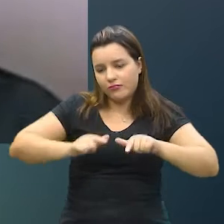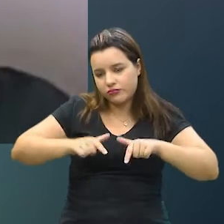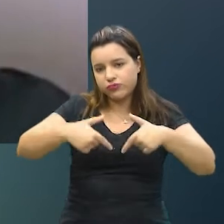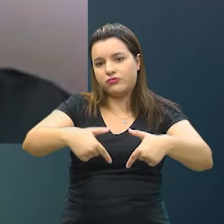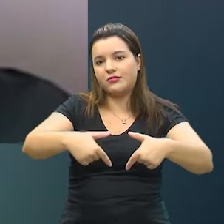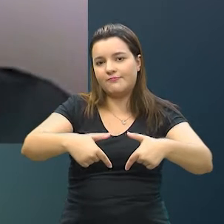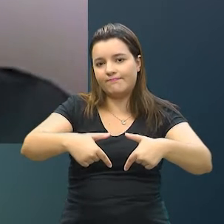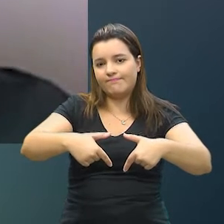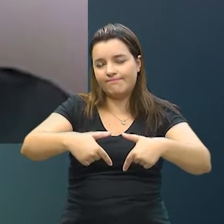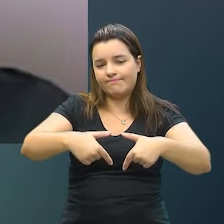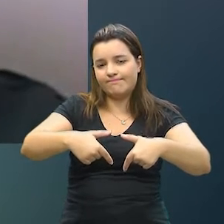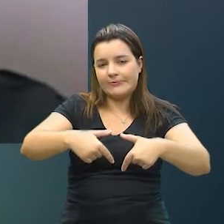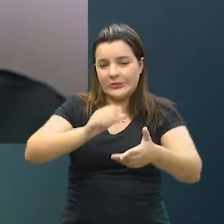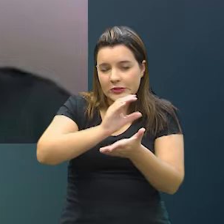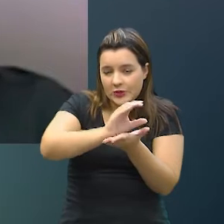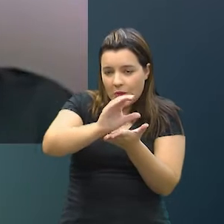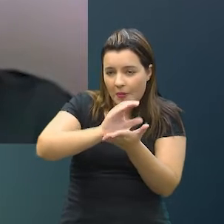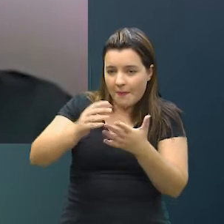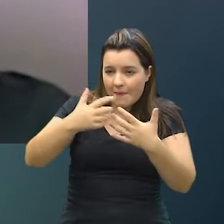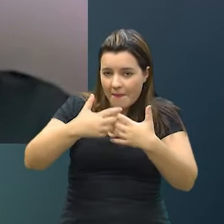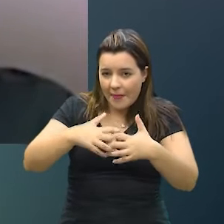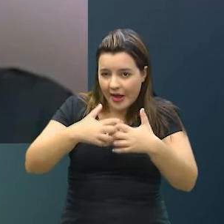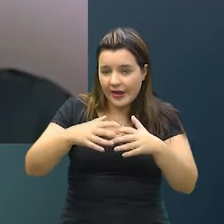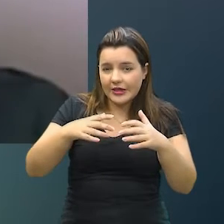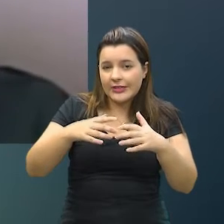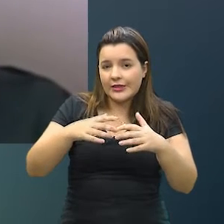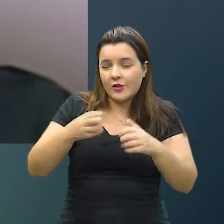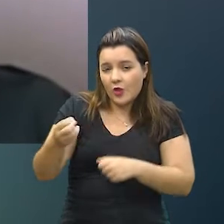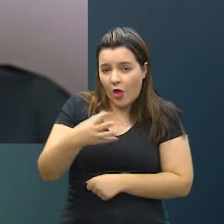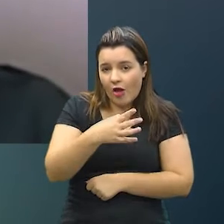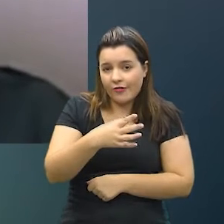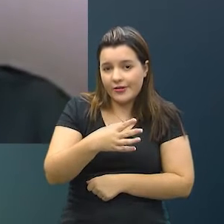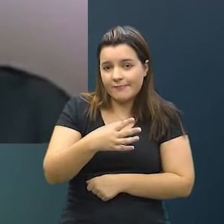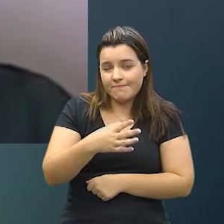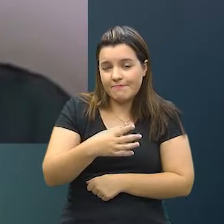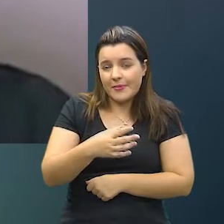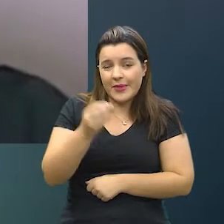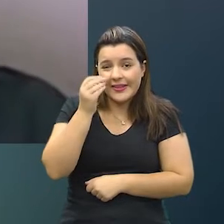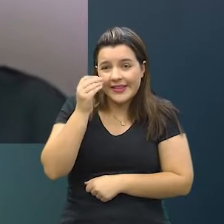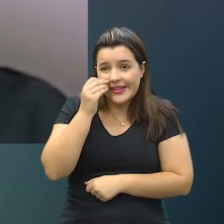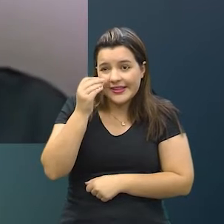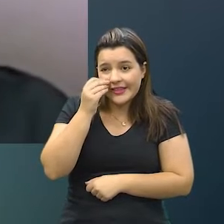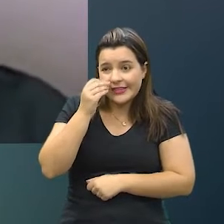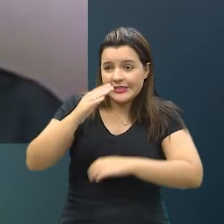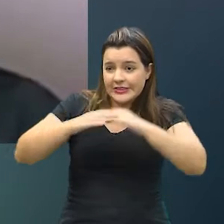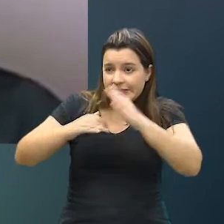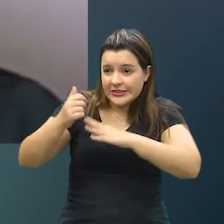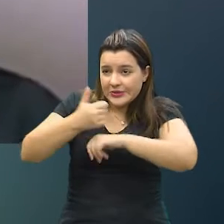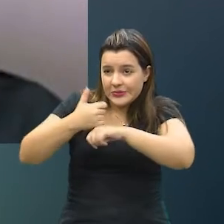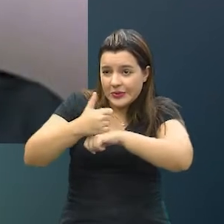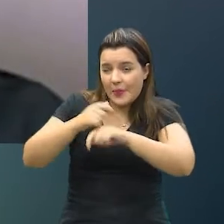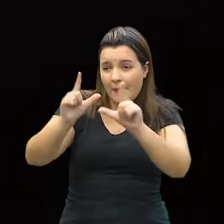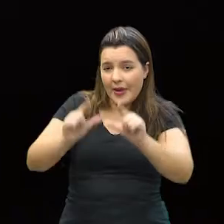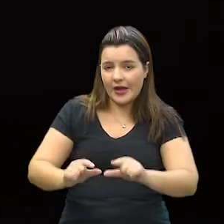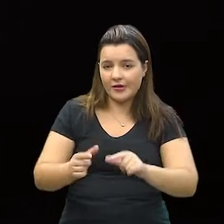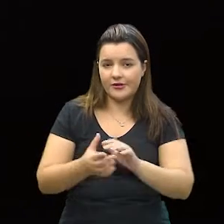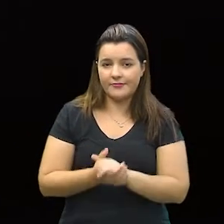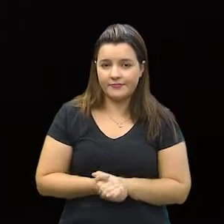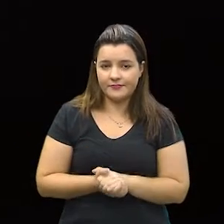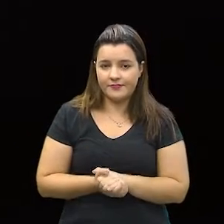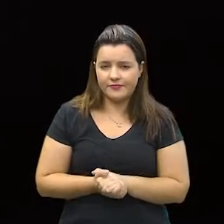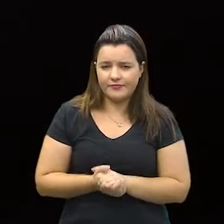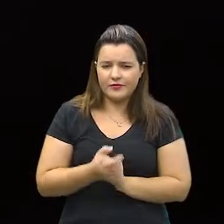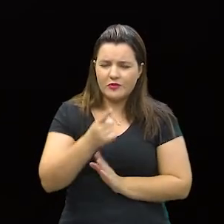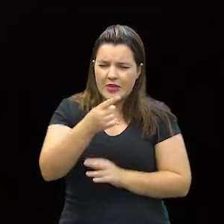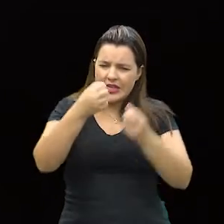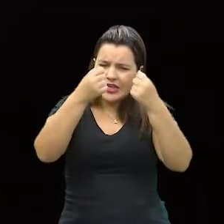A gente teve que investir em maquinário para reduzir o maior custo da empresa, que naquele momento era a mão de obra. Você falou dessa redução